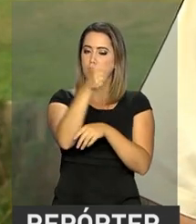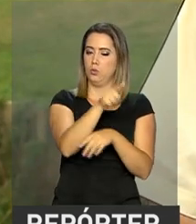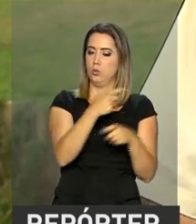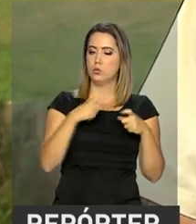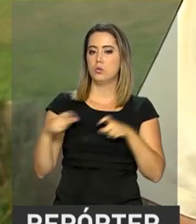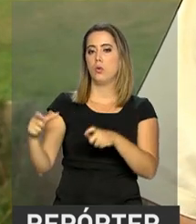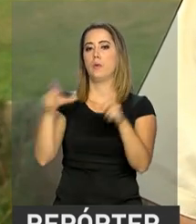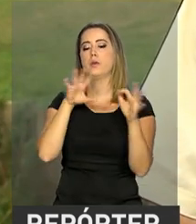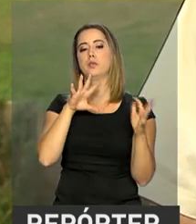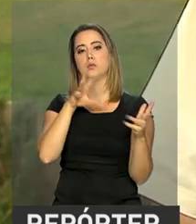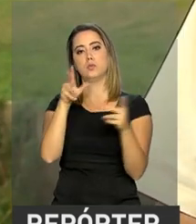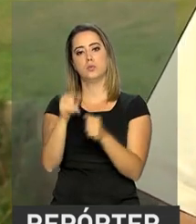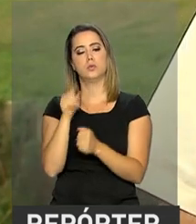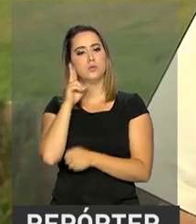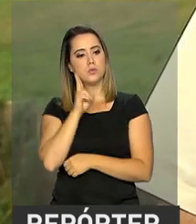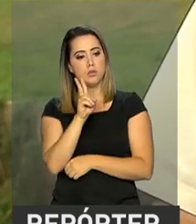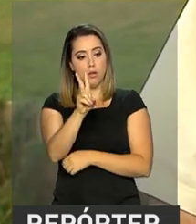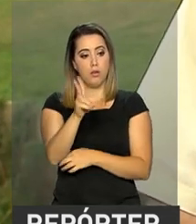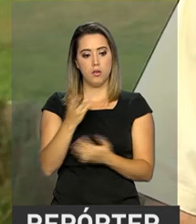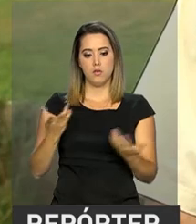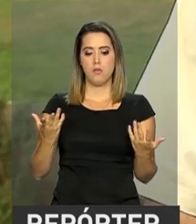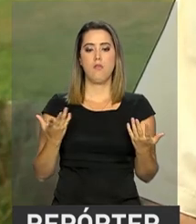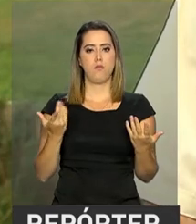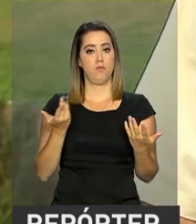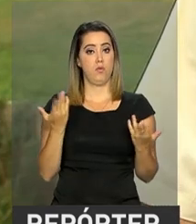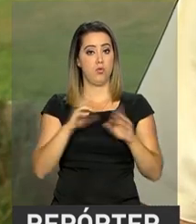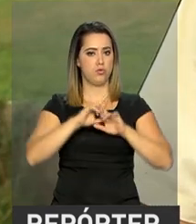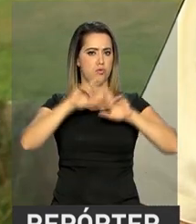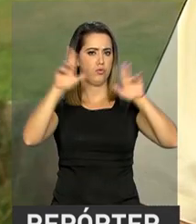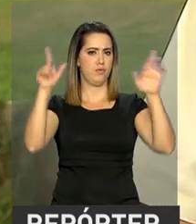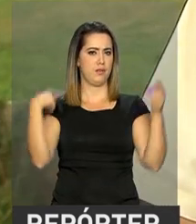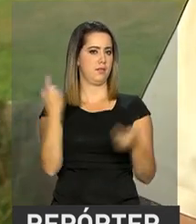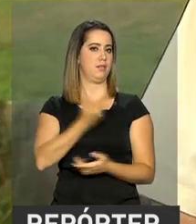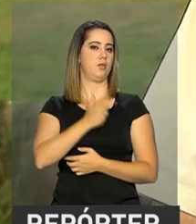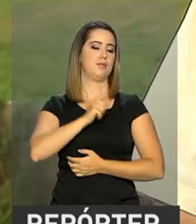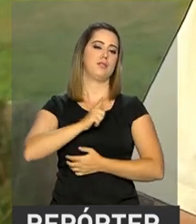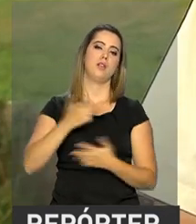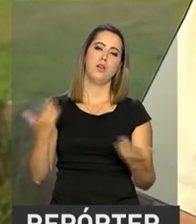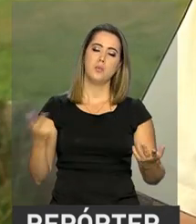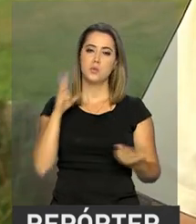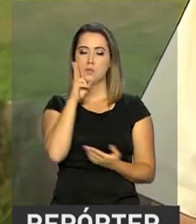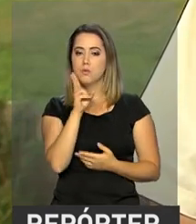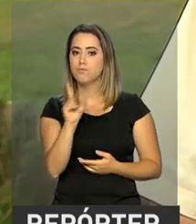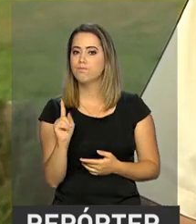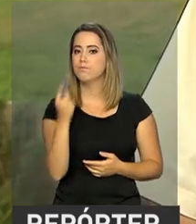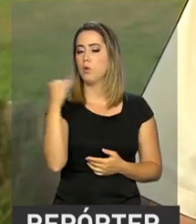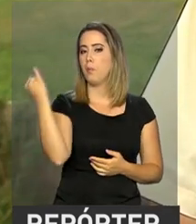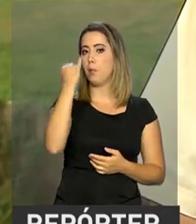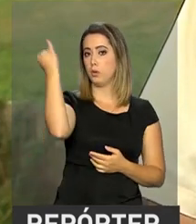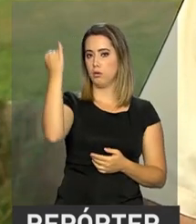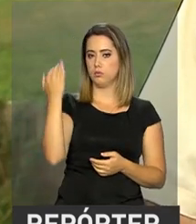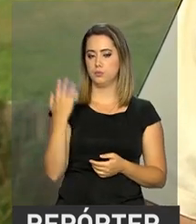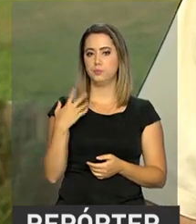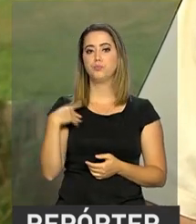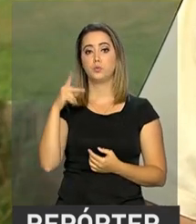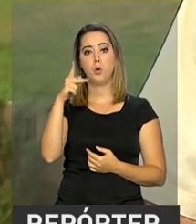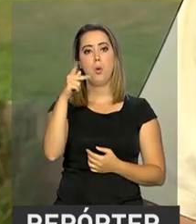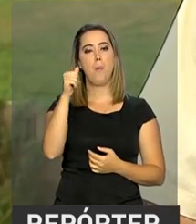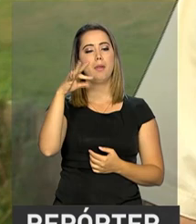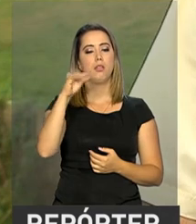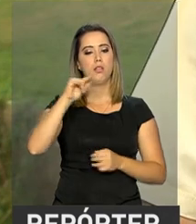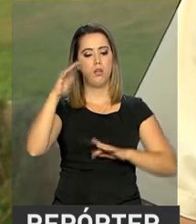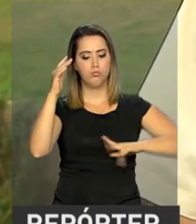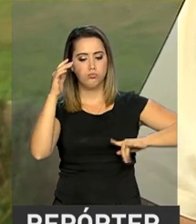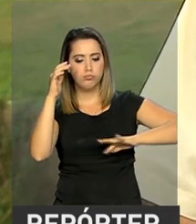pelo planeta você vê o tamanho você ver a diversidade que nós temos e você repara uma coisa importante pantanal ainda está